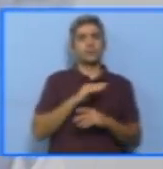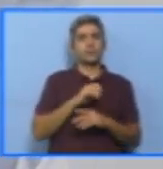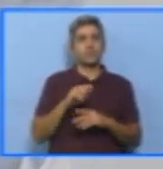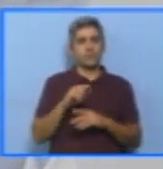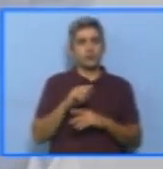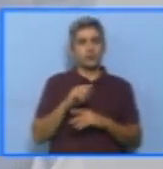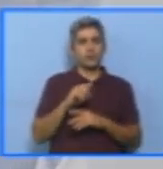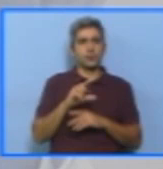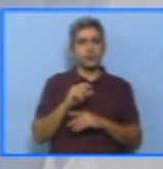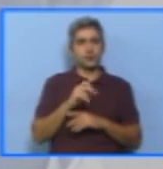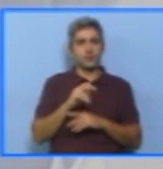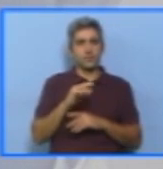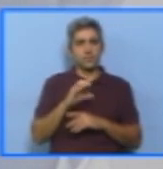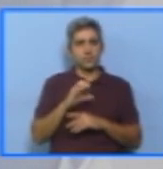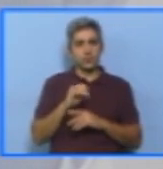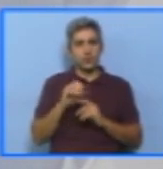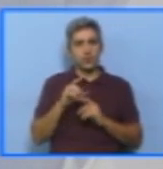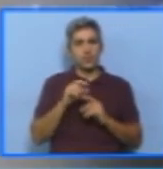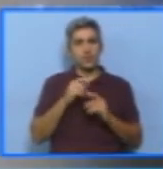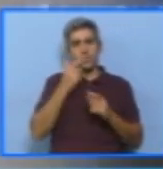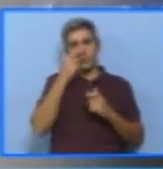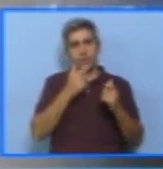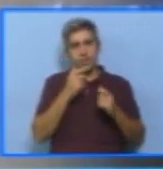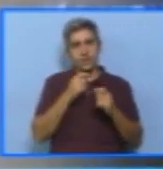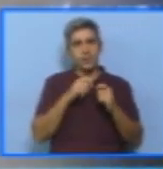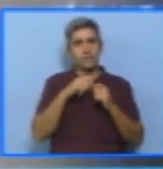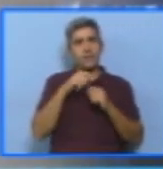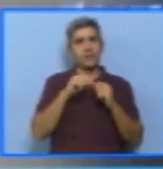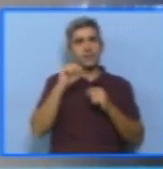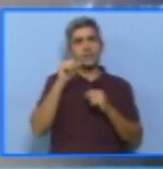muito a colocar em causa as categorias humanas, não é? Perante a medida de Deus.